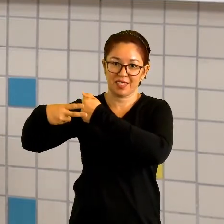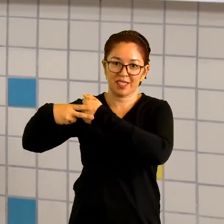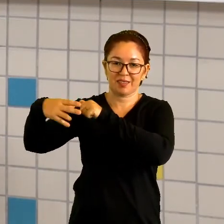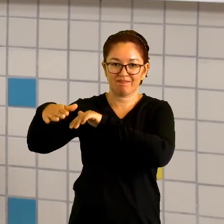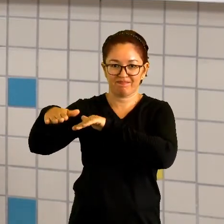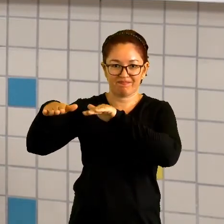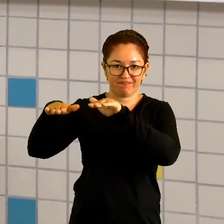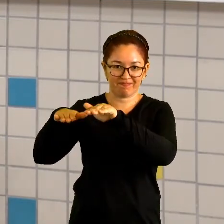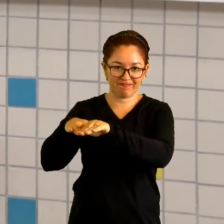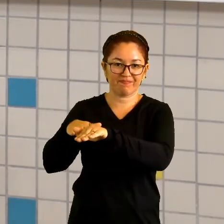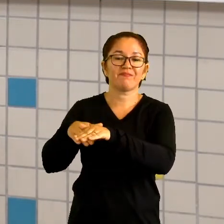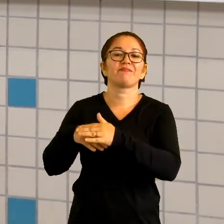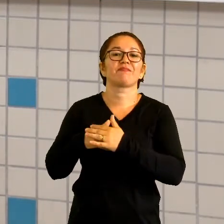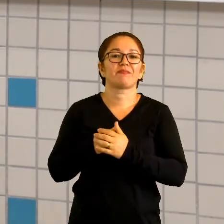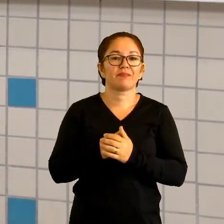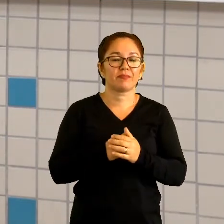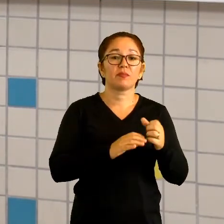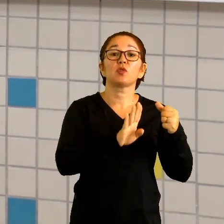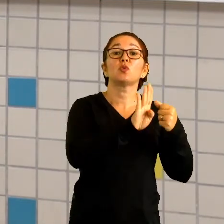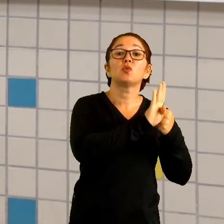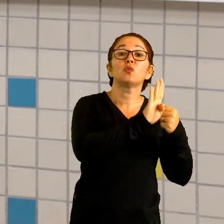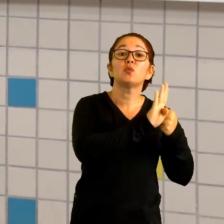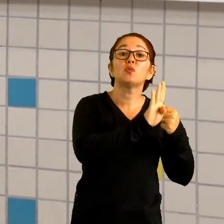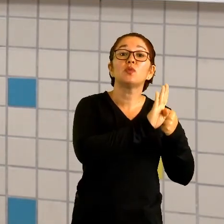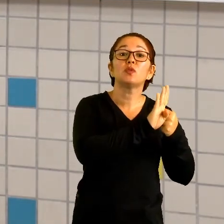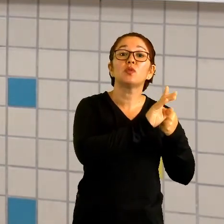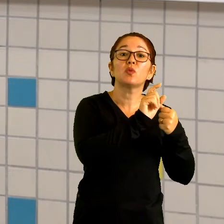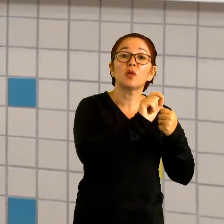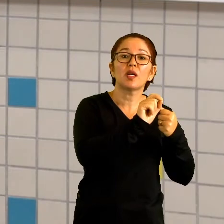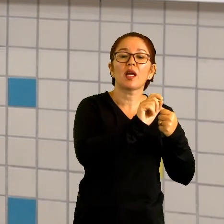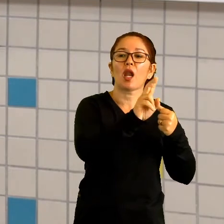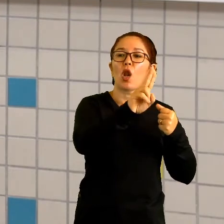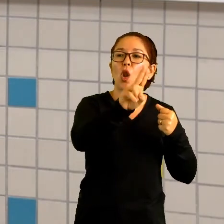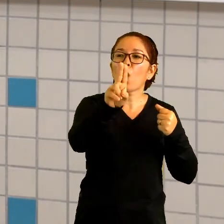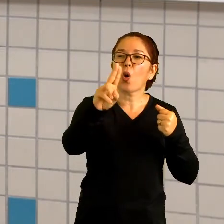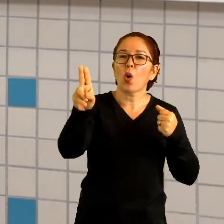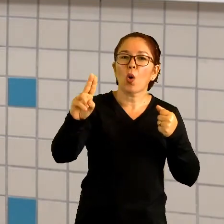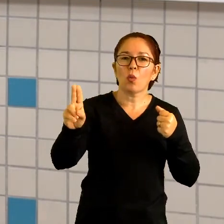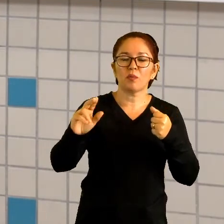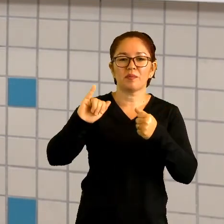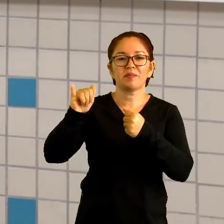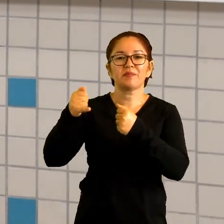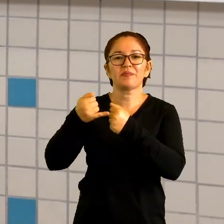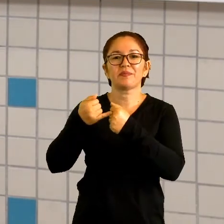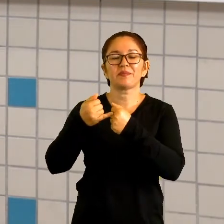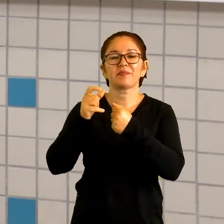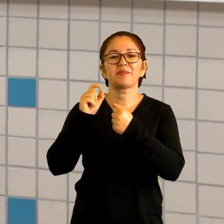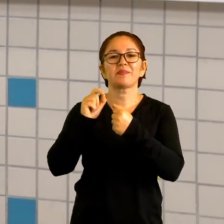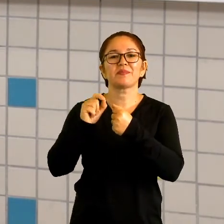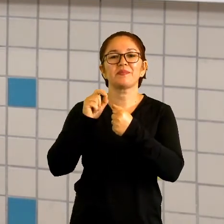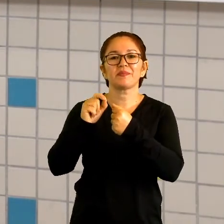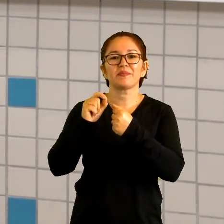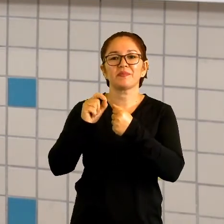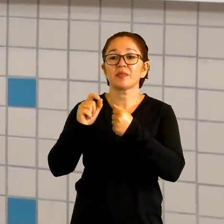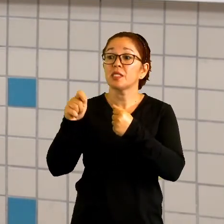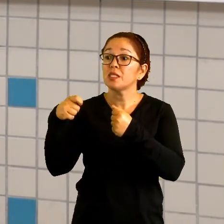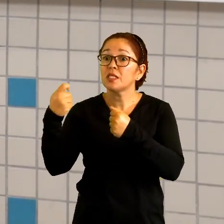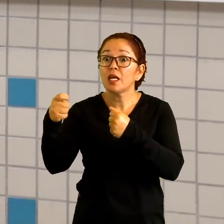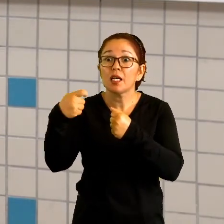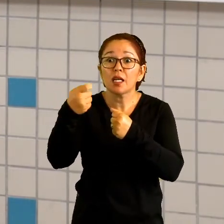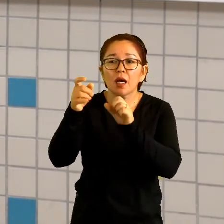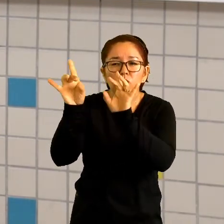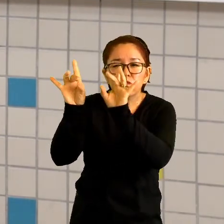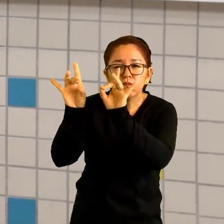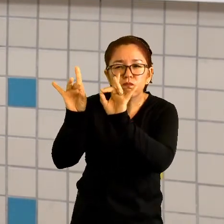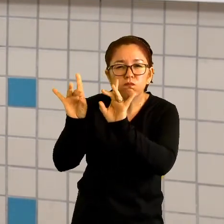seja, verbo. Substantivo é a palavra que dá nome a tudo. Adjetivo, aquele que atribui a